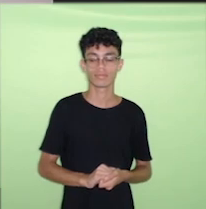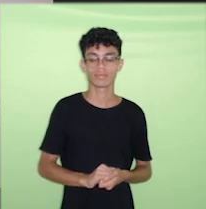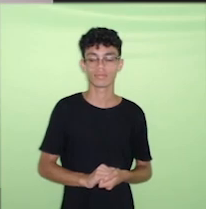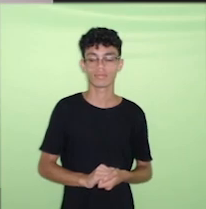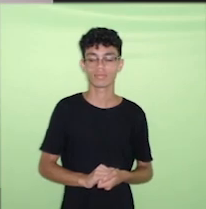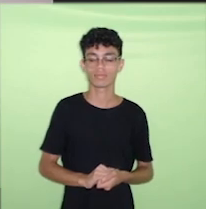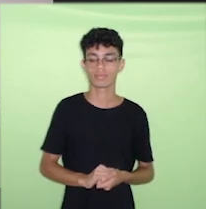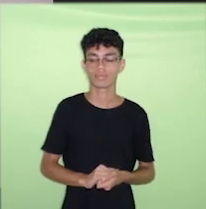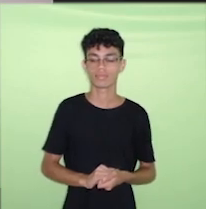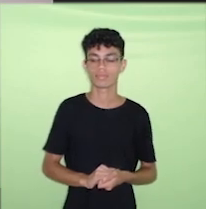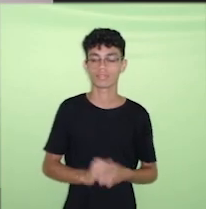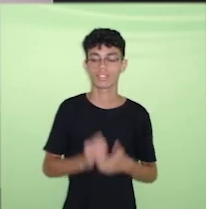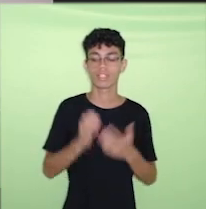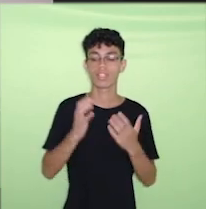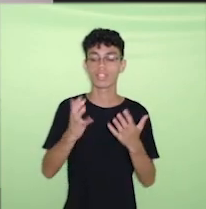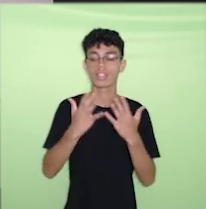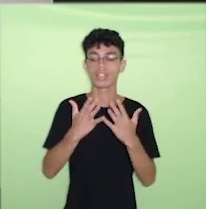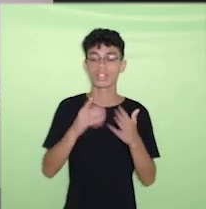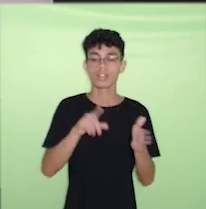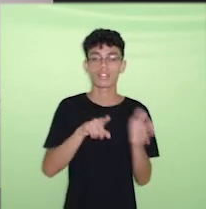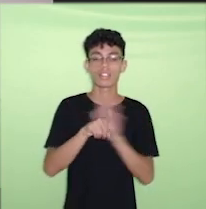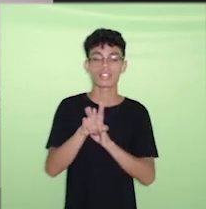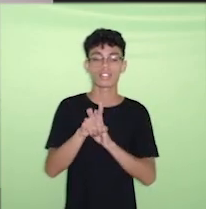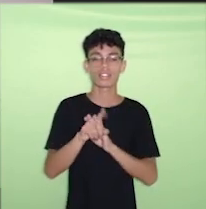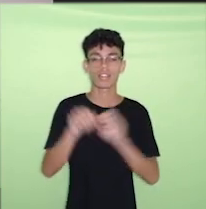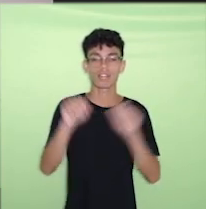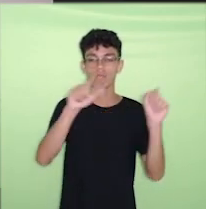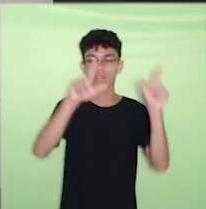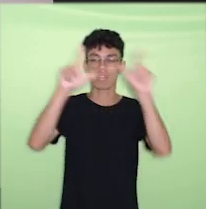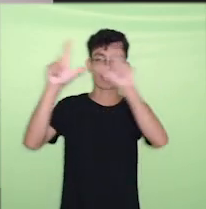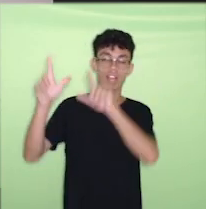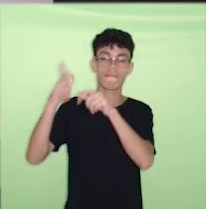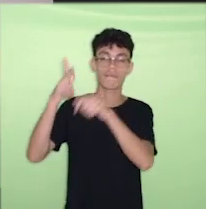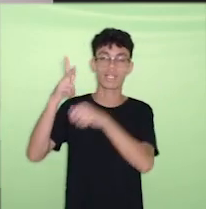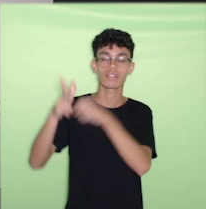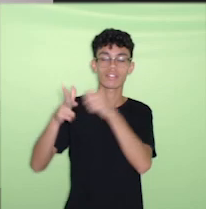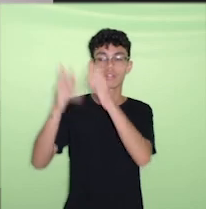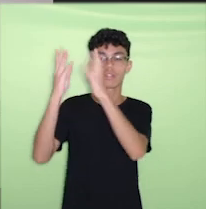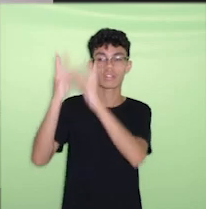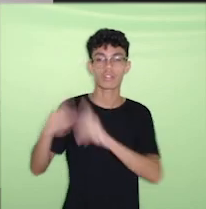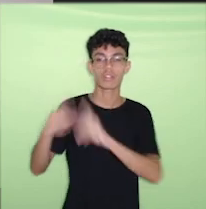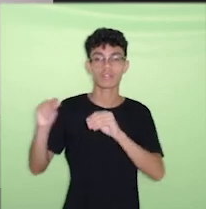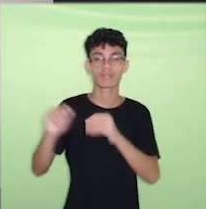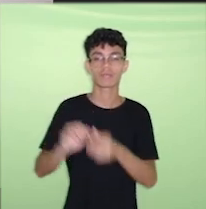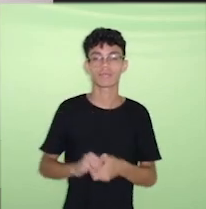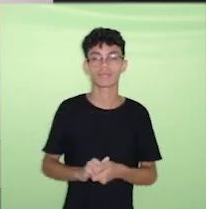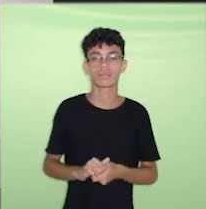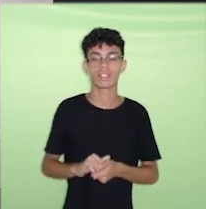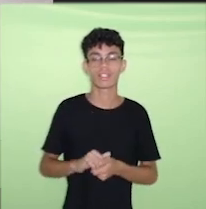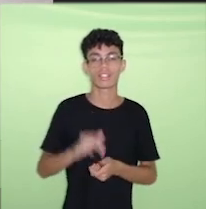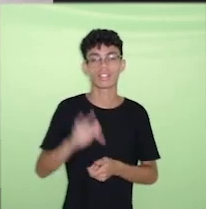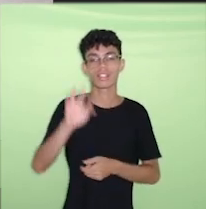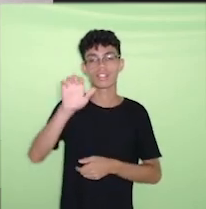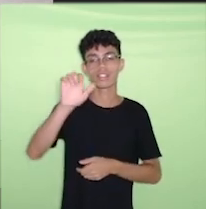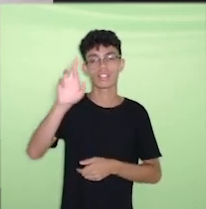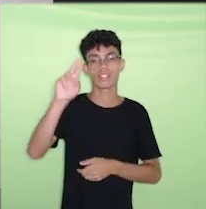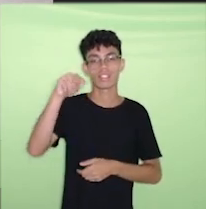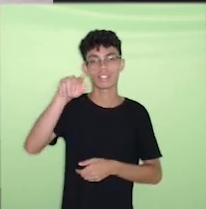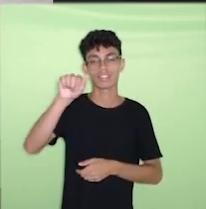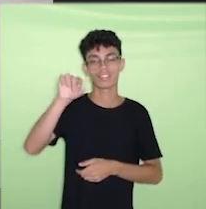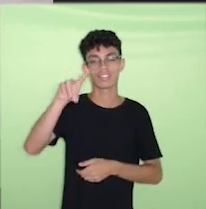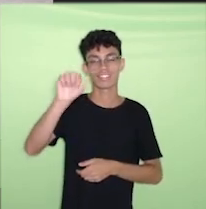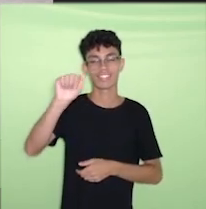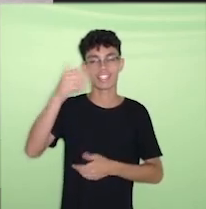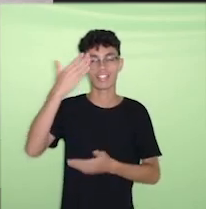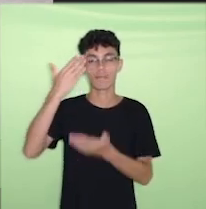Eu queria perguntar... Eu preciso que alguém habilite meu vídeo. Desabilitaram aqui. A Fernanda desabilitou. E